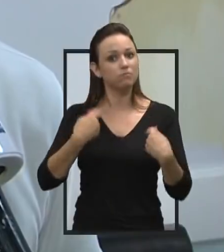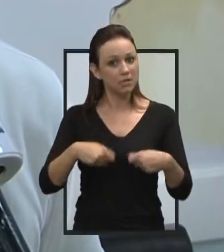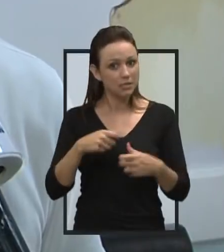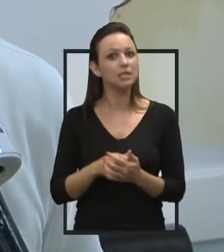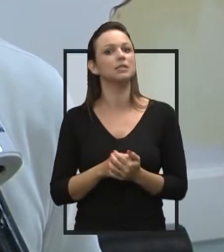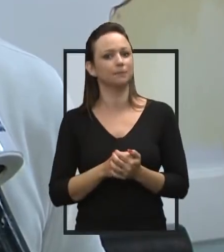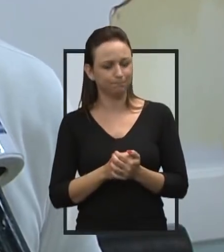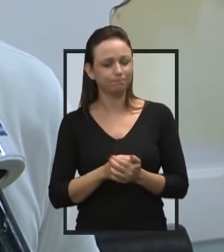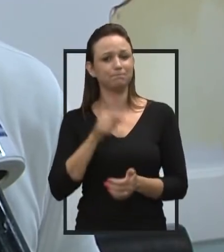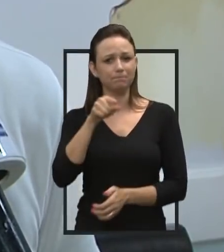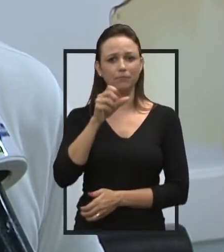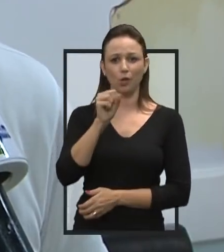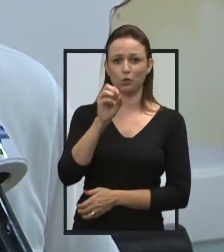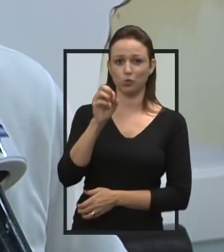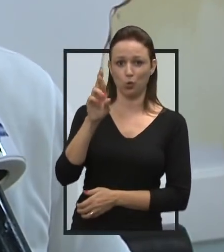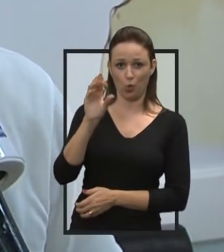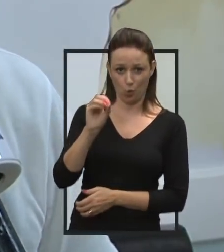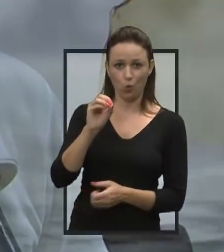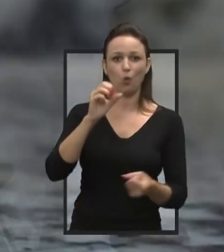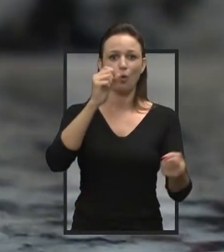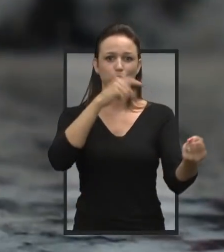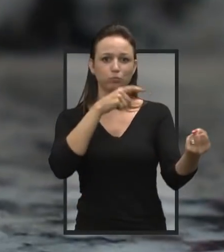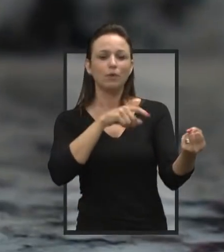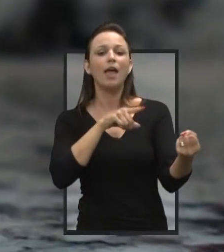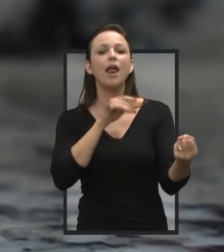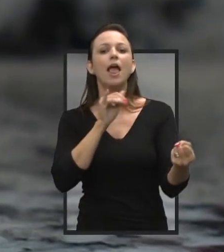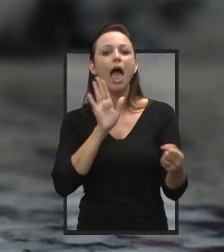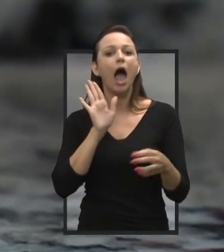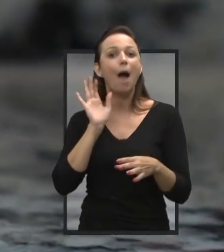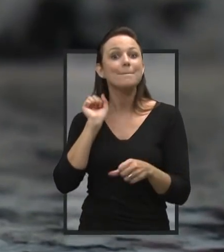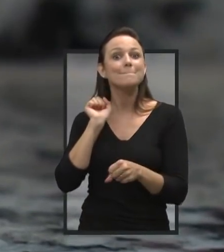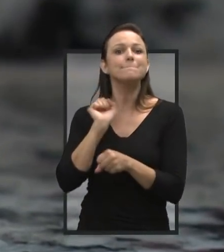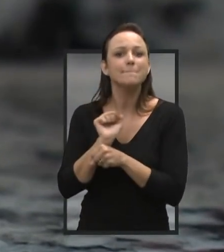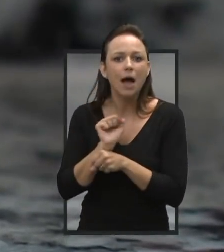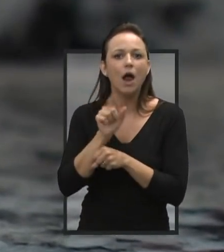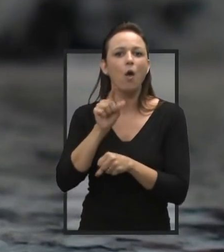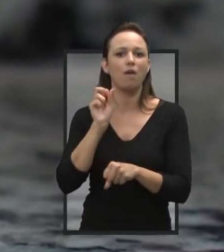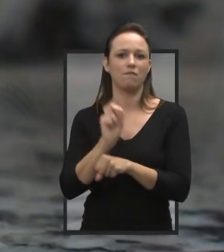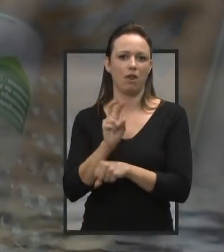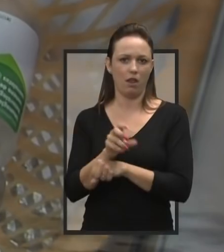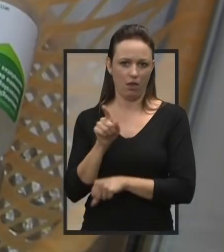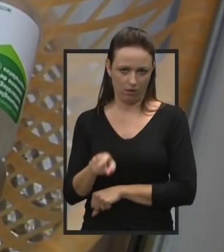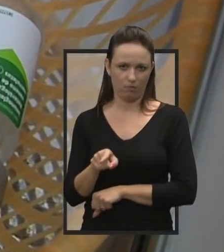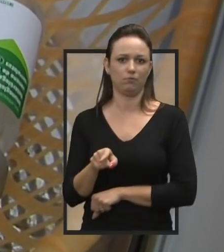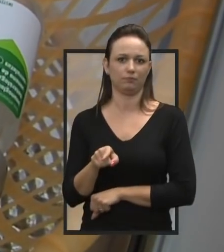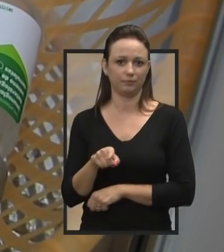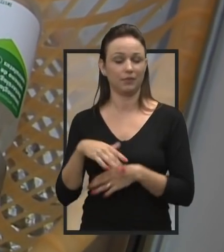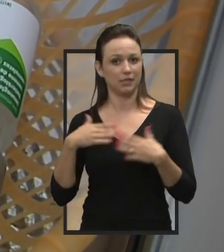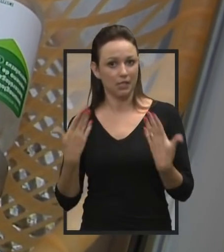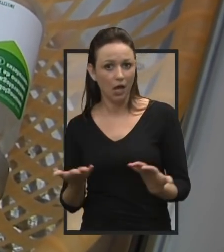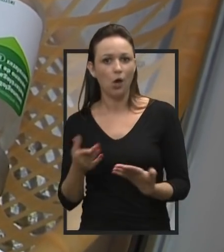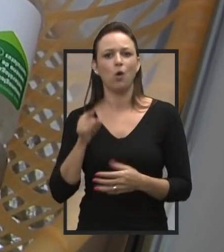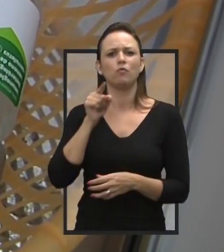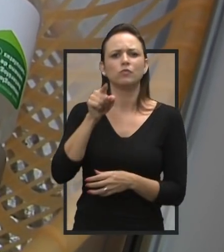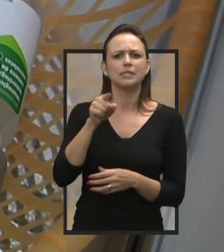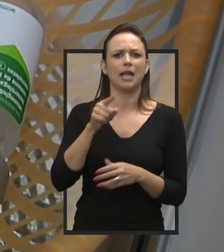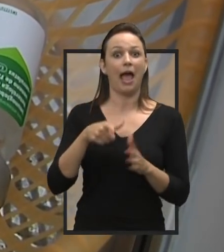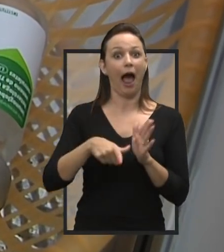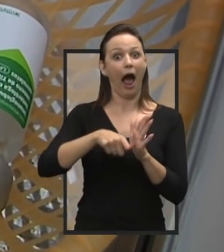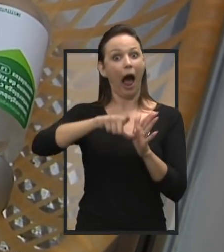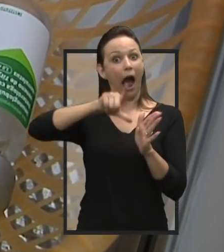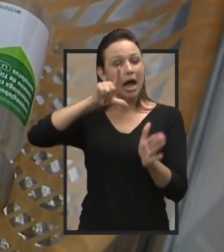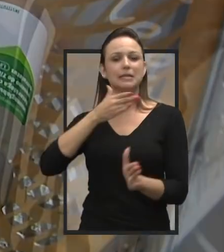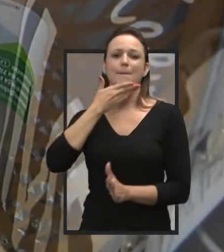O soro tem o princípio de neutralizar o efeito do veneno. Então, na teoria, quanto mais